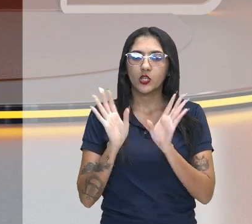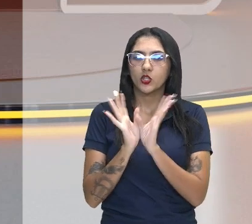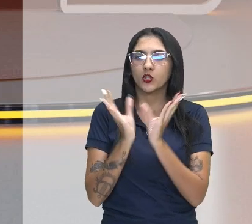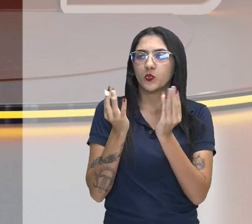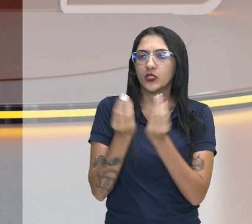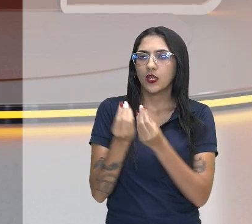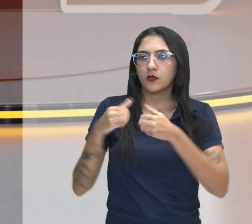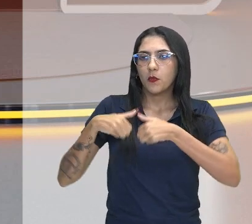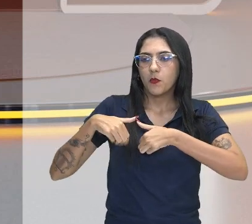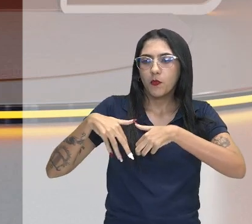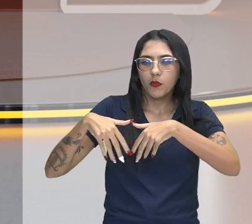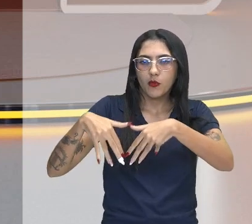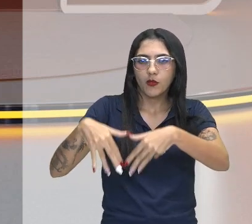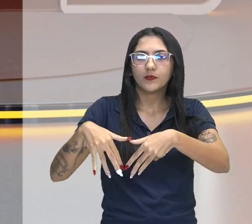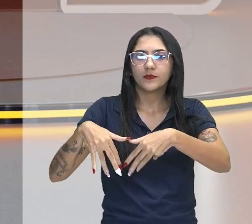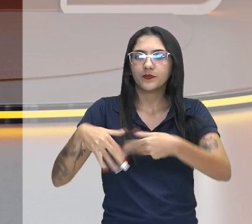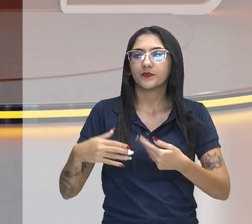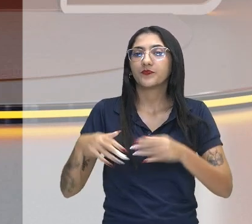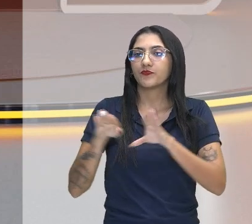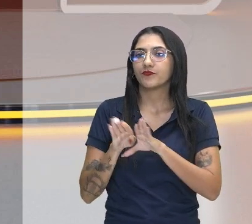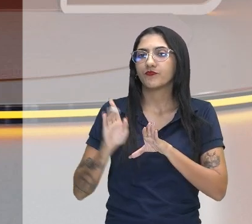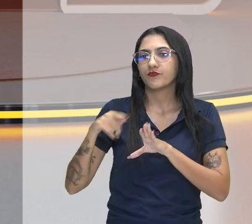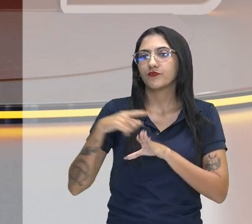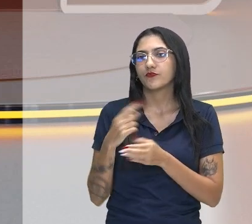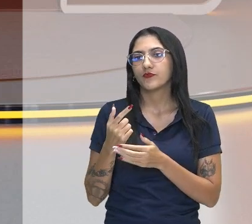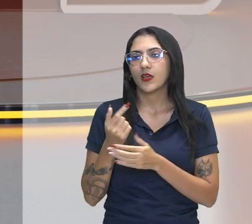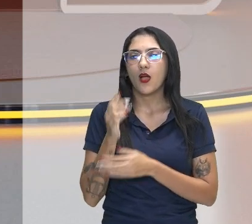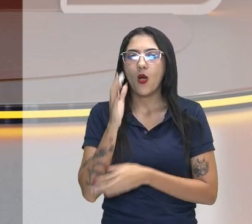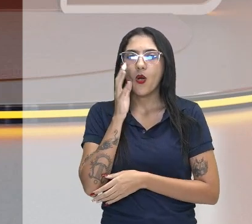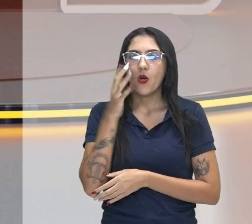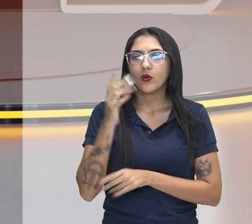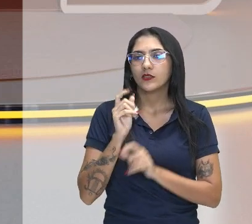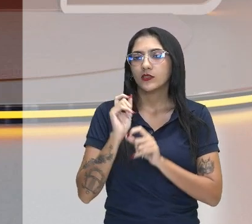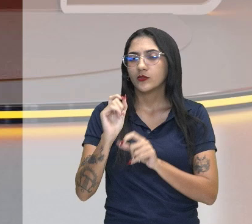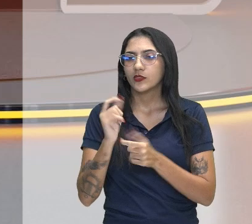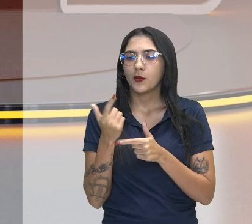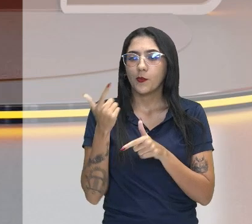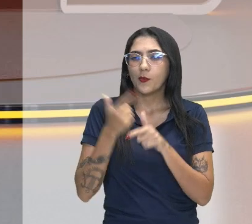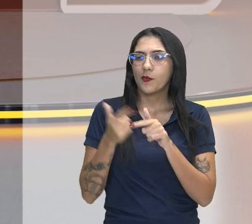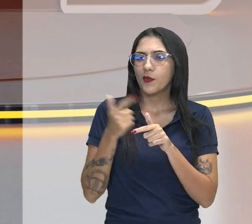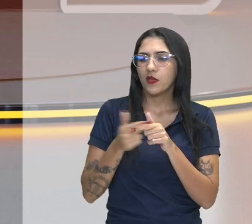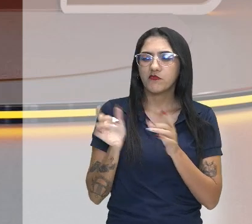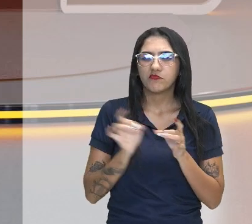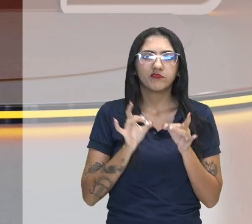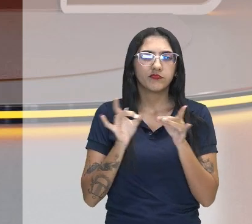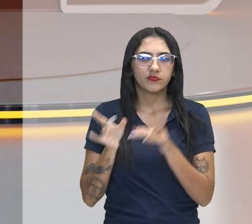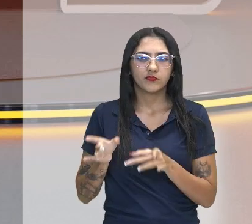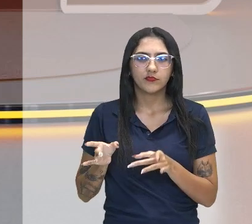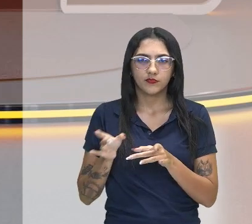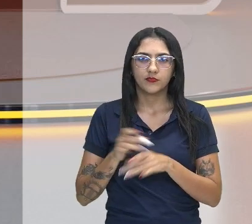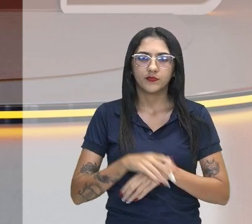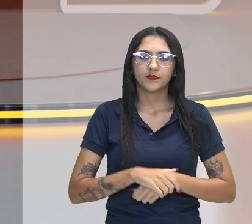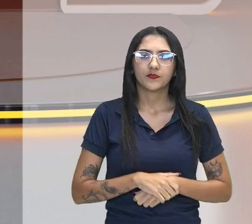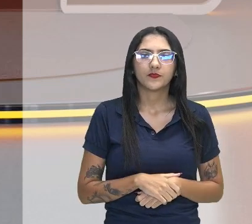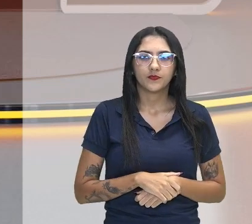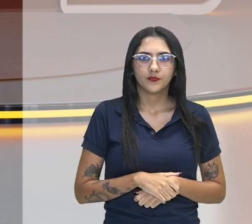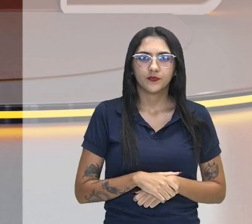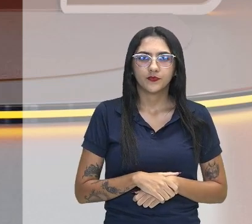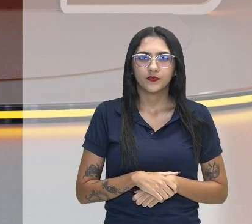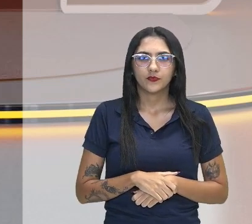que acaba podendo gerar determinados desperdícios, tá? Por conta de